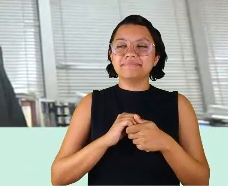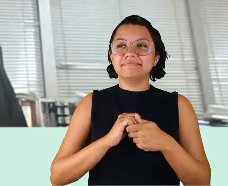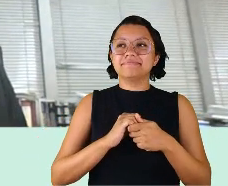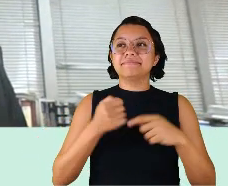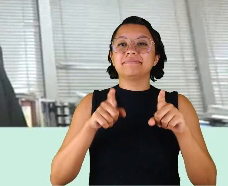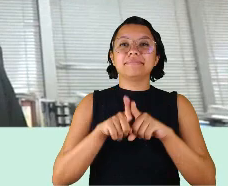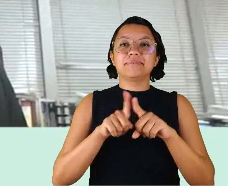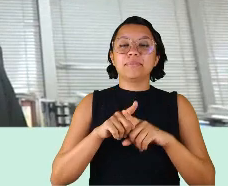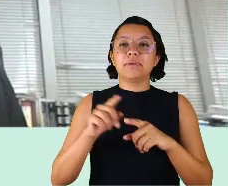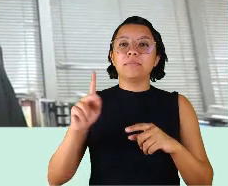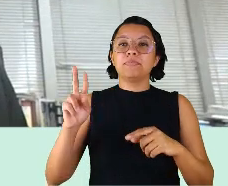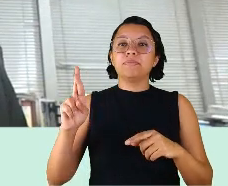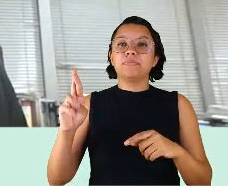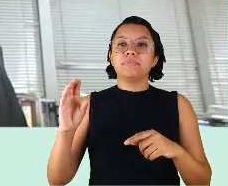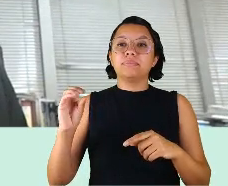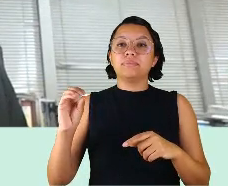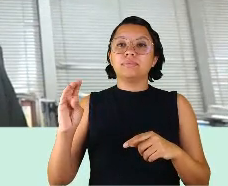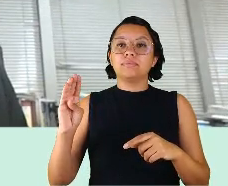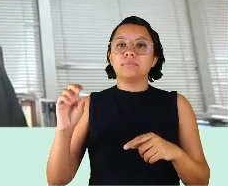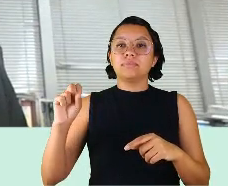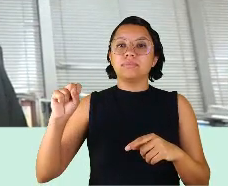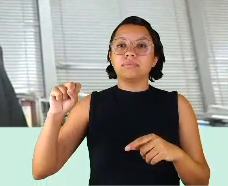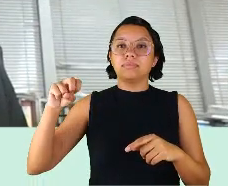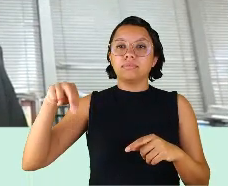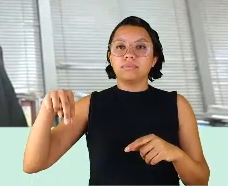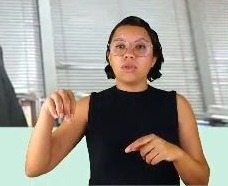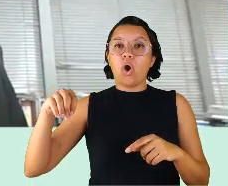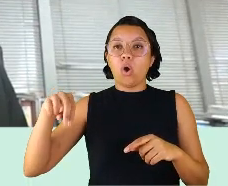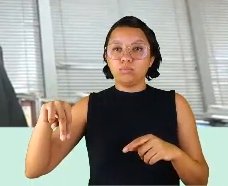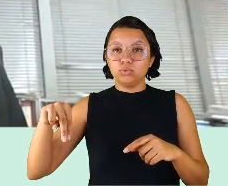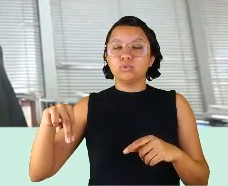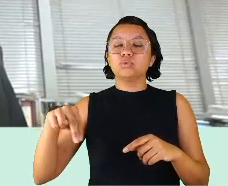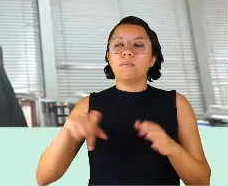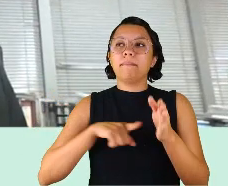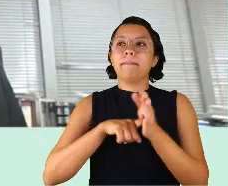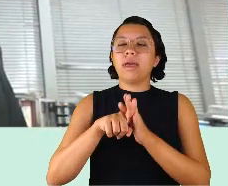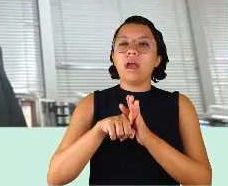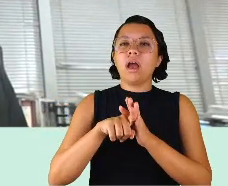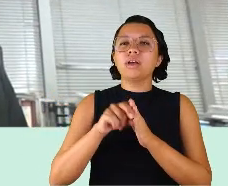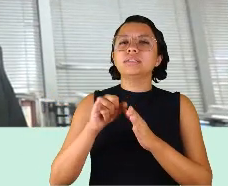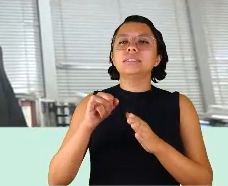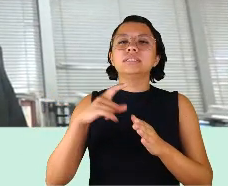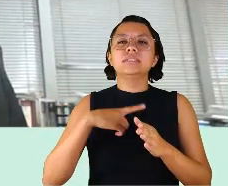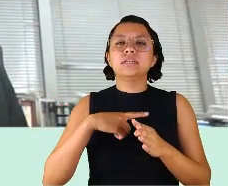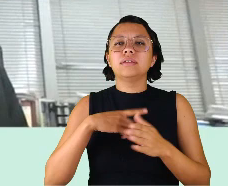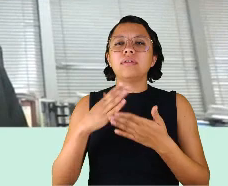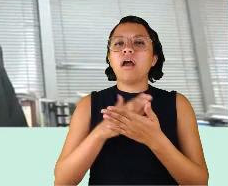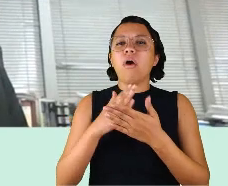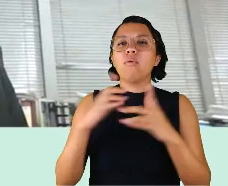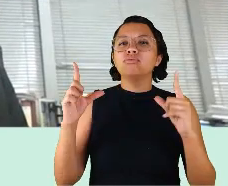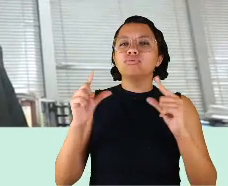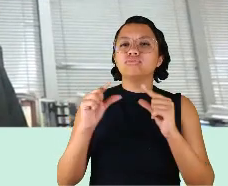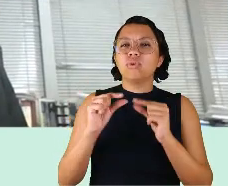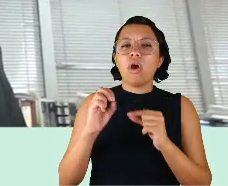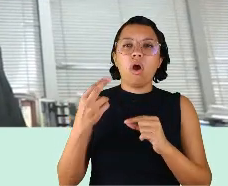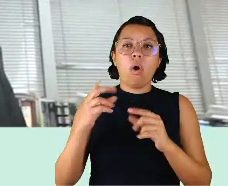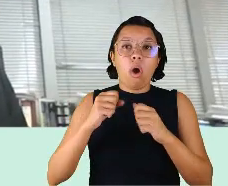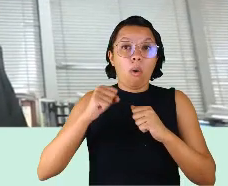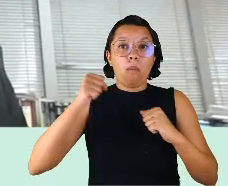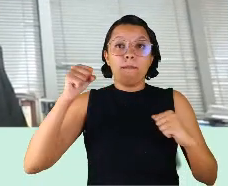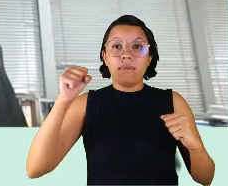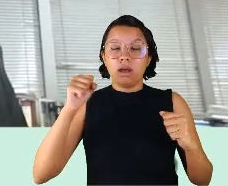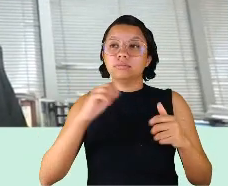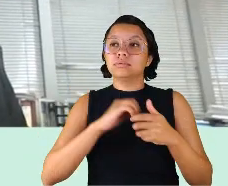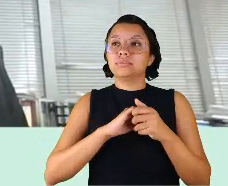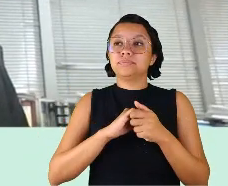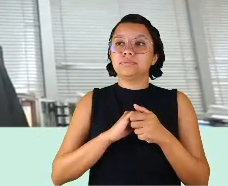Robson Santos Silva, ele indaga se houve uma diminuição ou um aumento